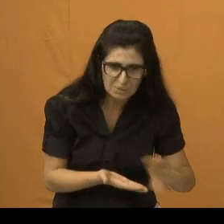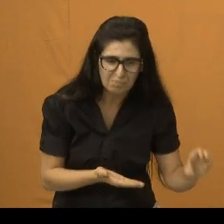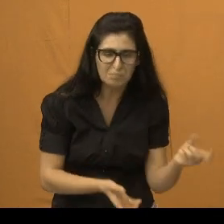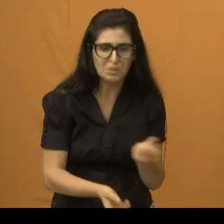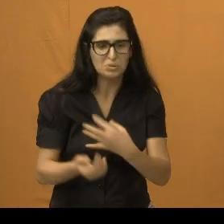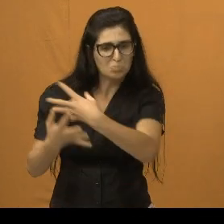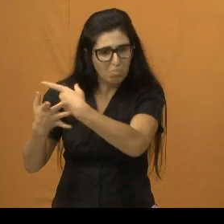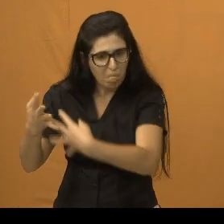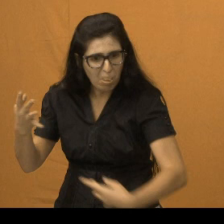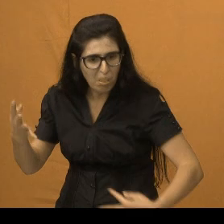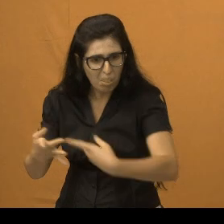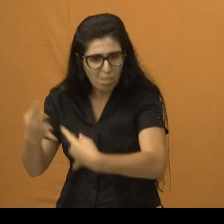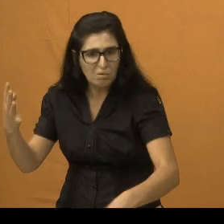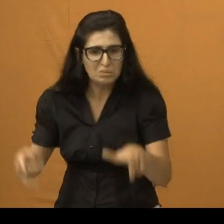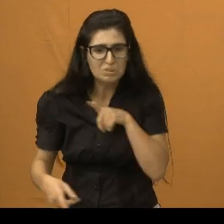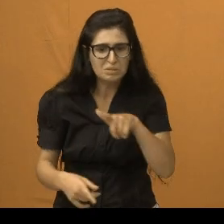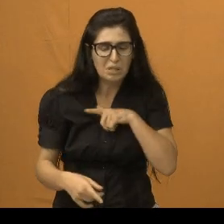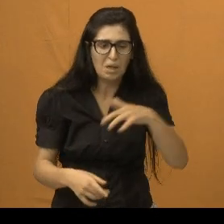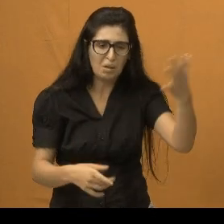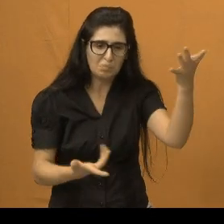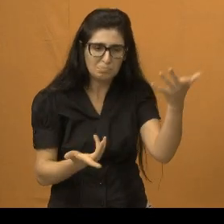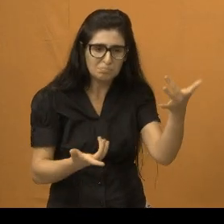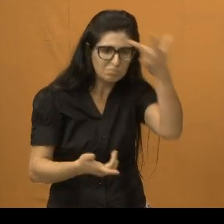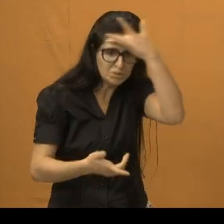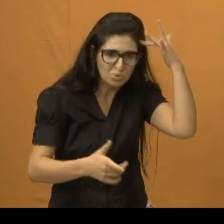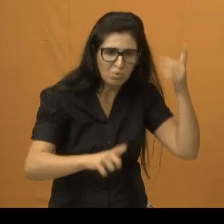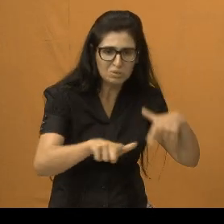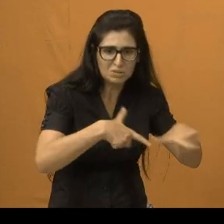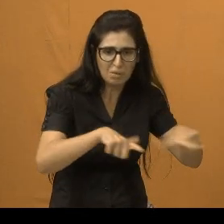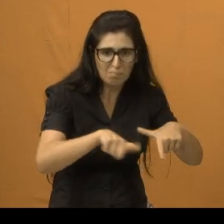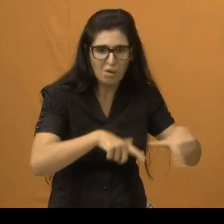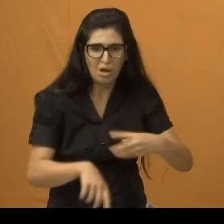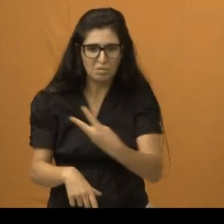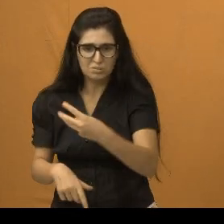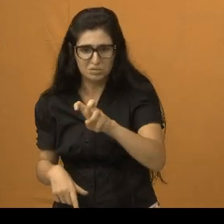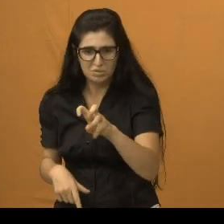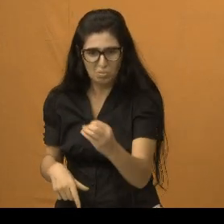em encargos, que teve a cifra orçada em